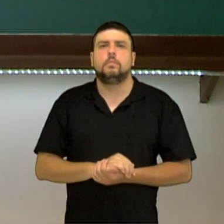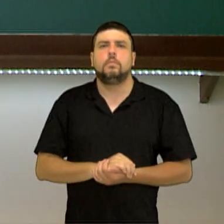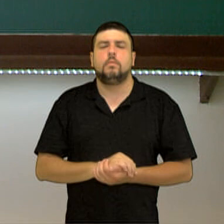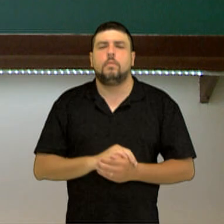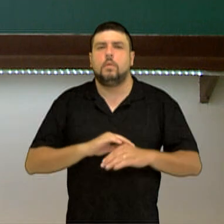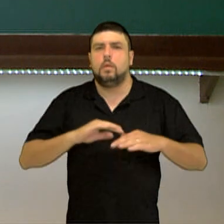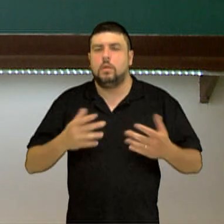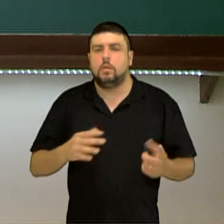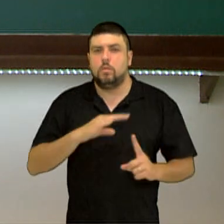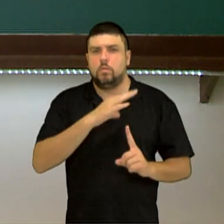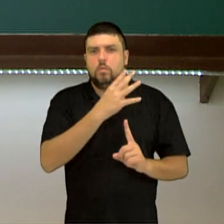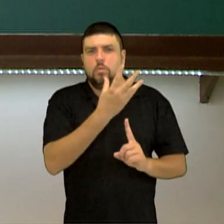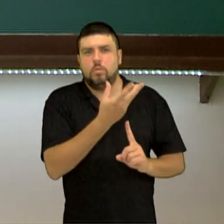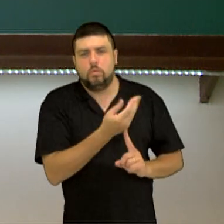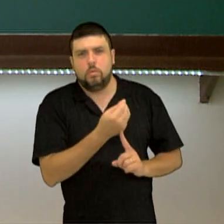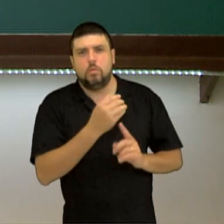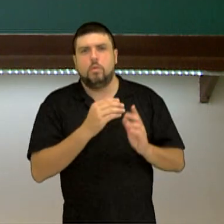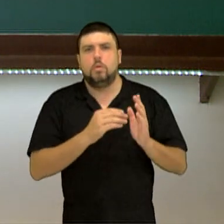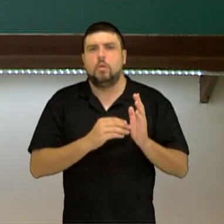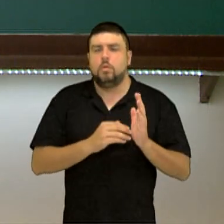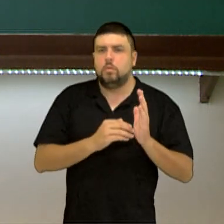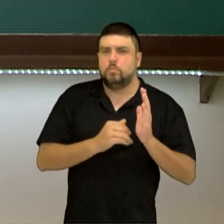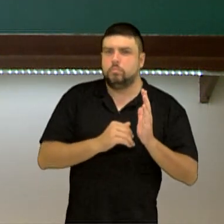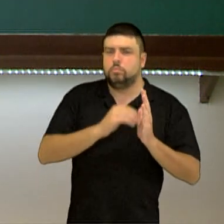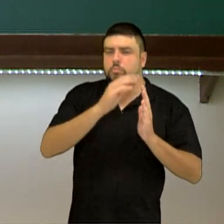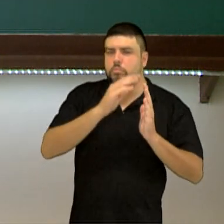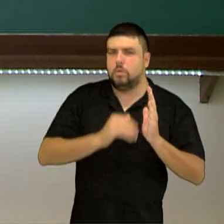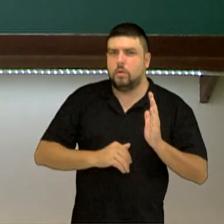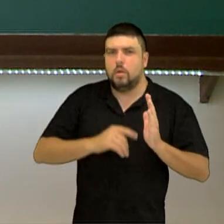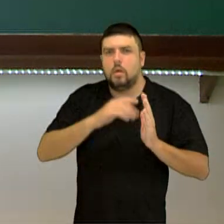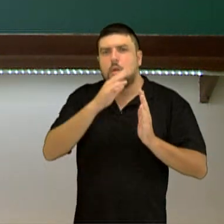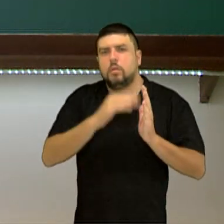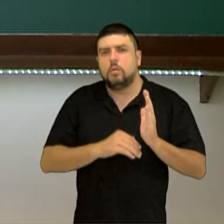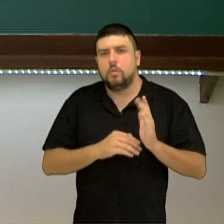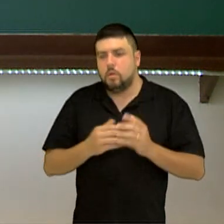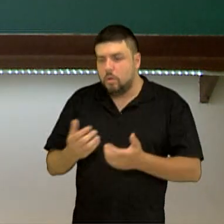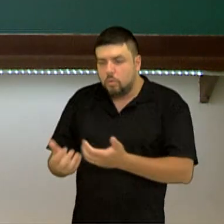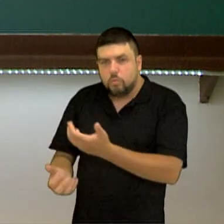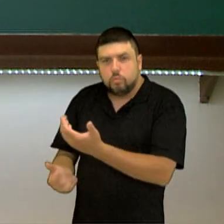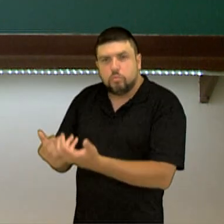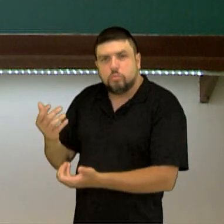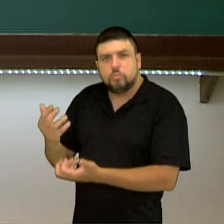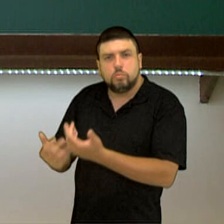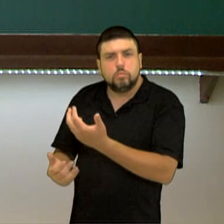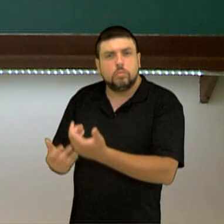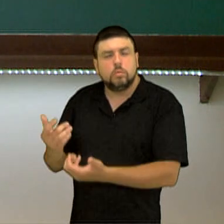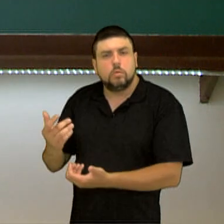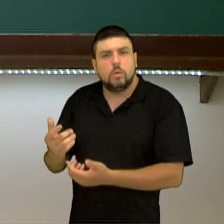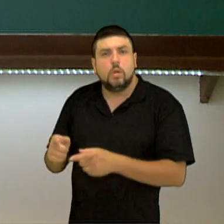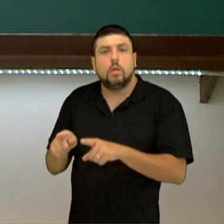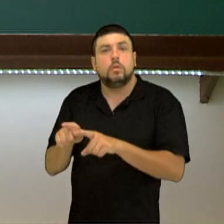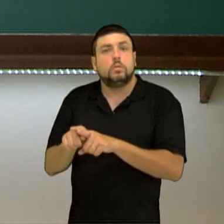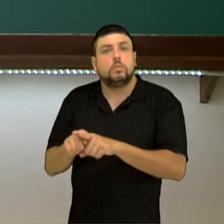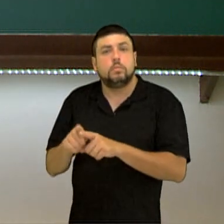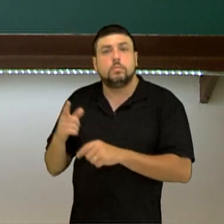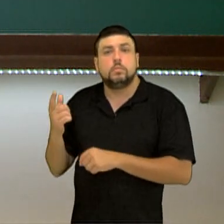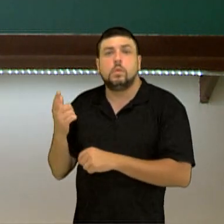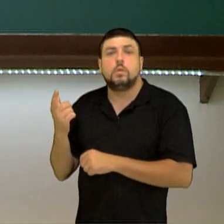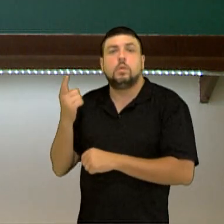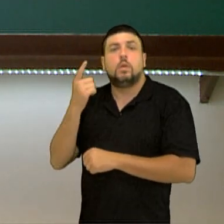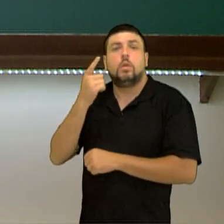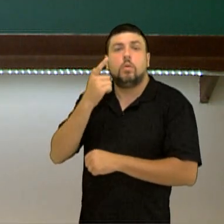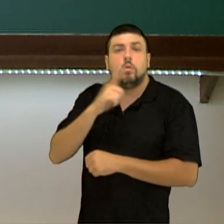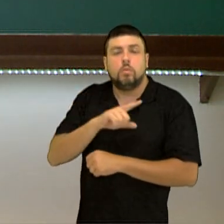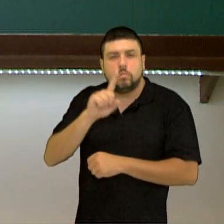daquele fogo, quando o homem consegue, né, reproduzir isso, quando ele consegue também criar os fogos